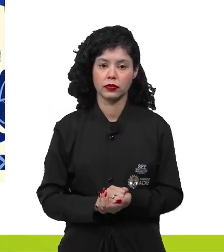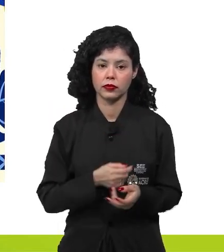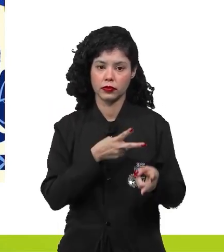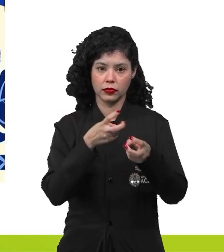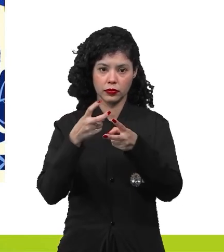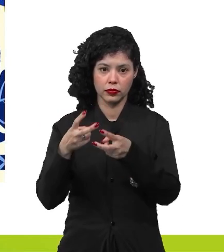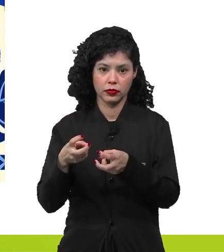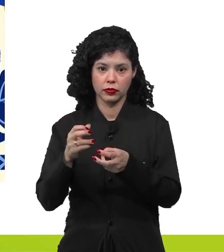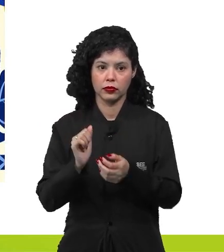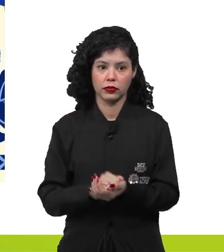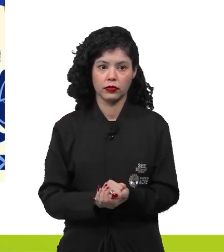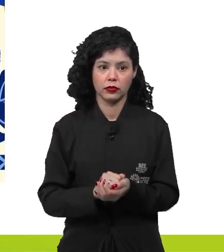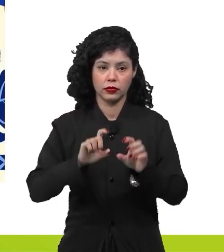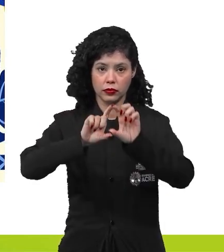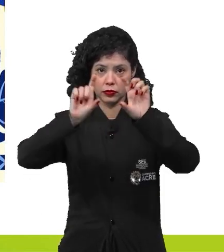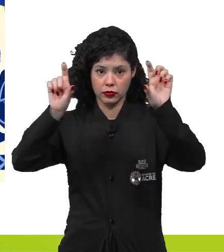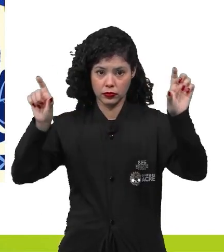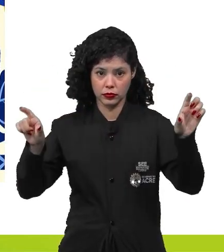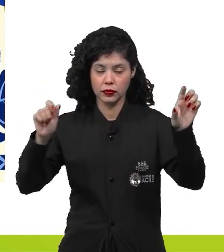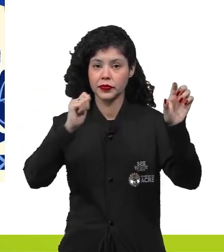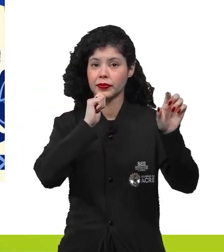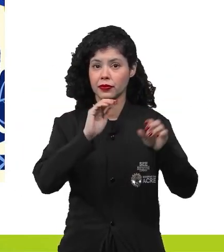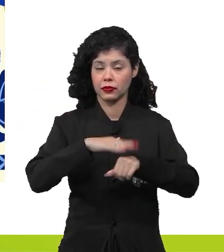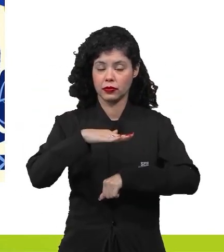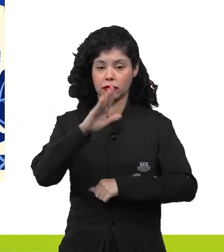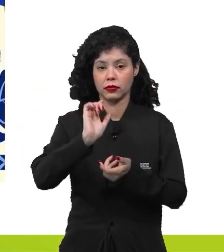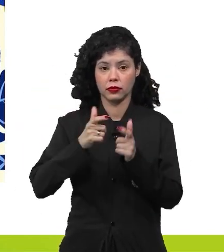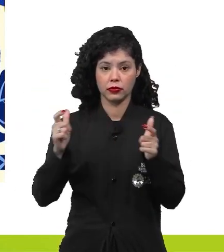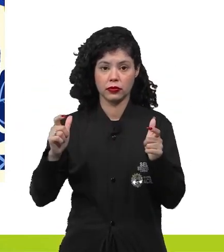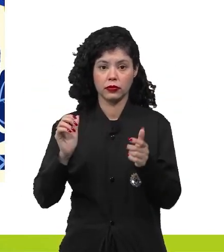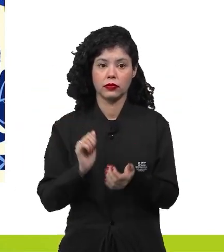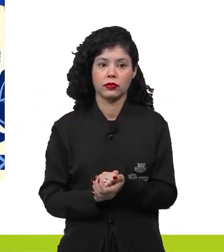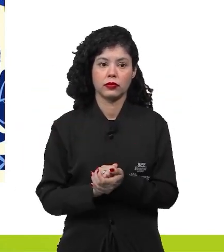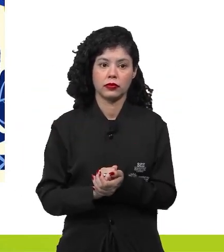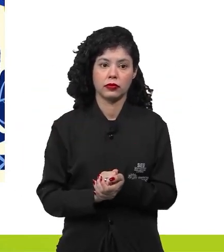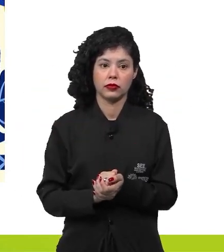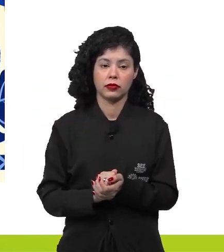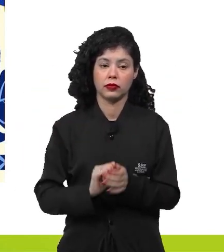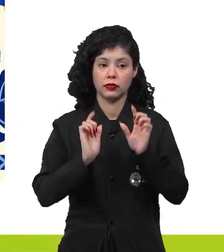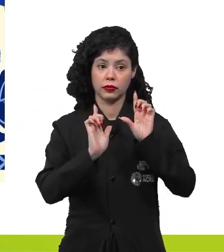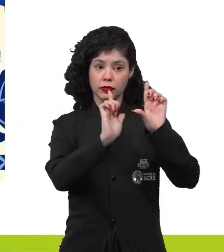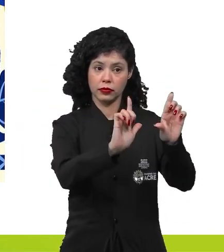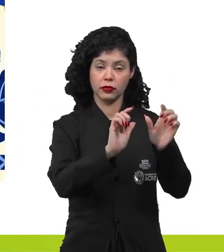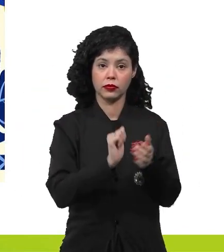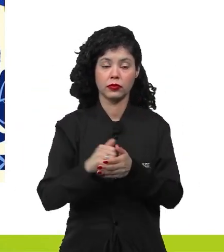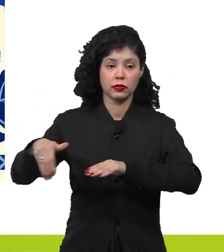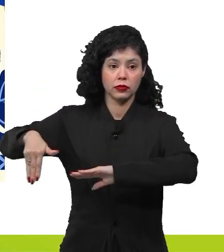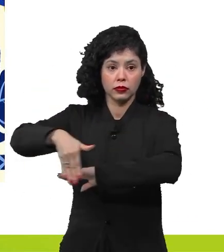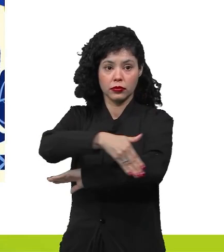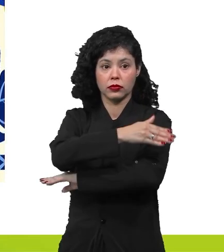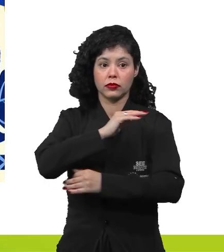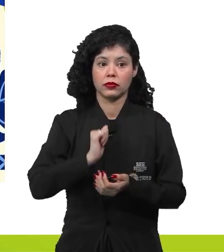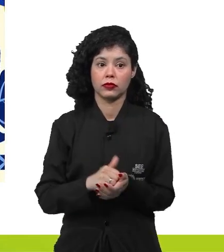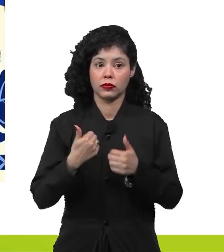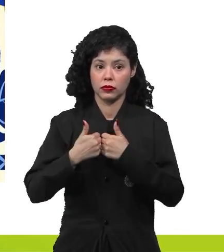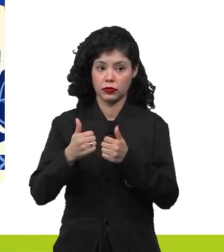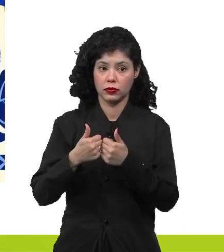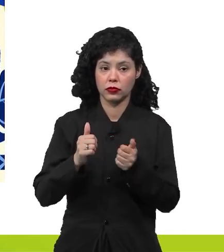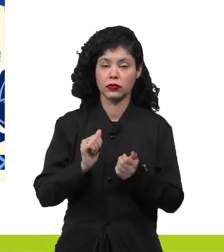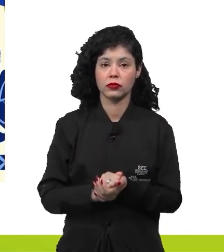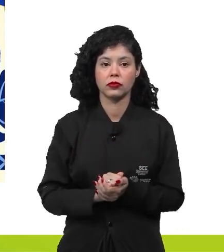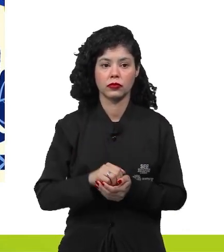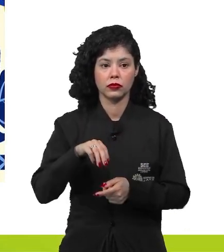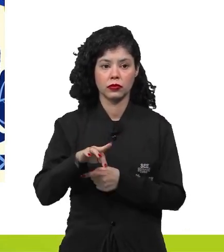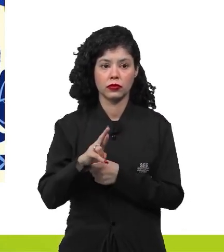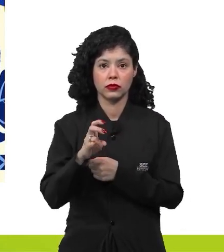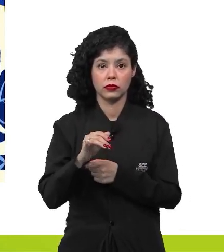eles em faixas maiores, Panfletos, faixas ou cartazes, nas ruas, nos